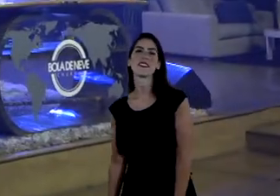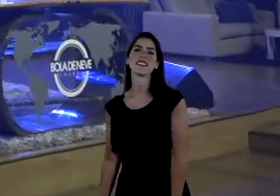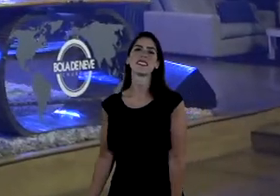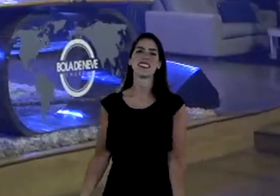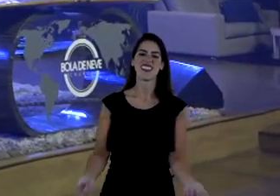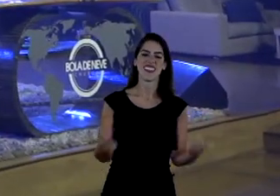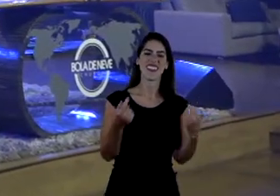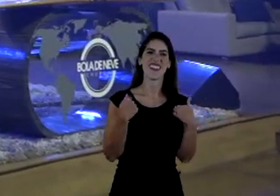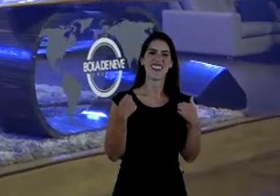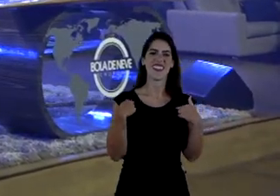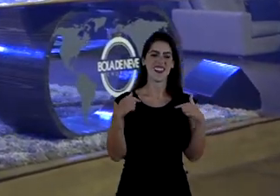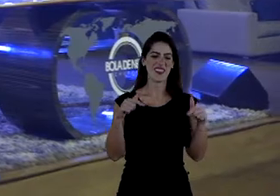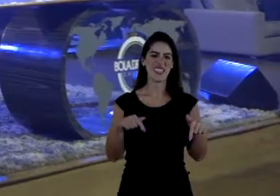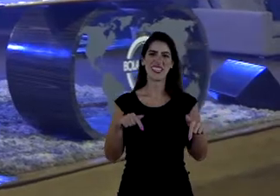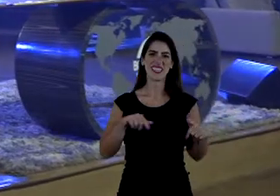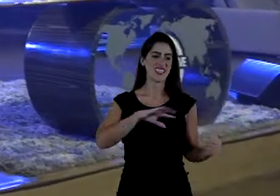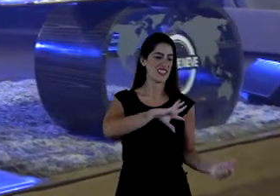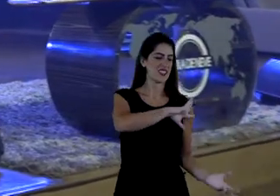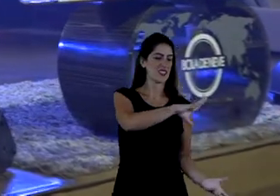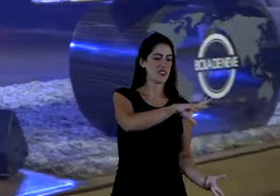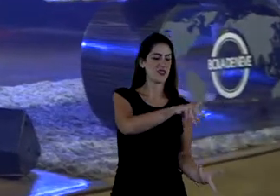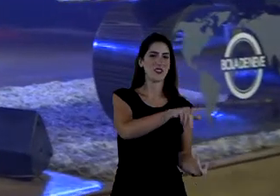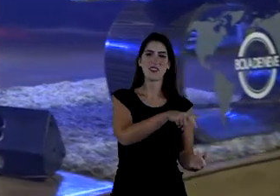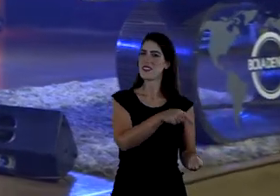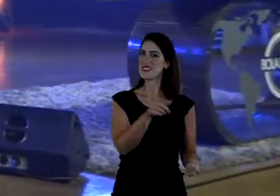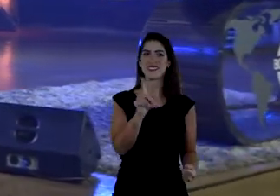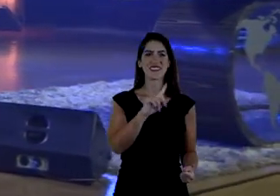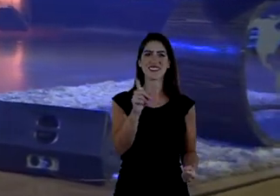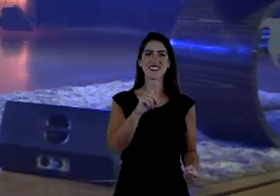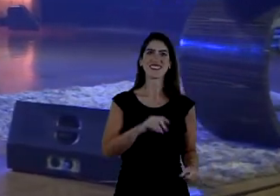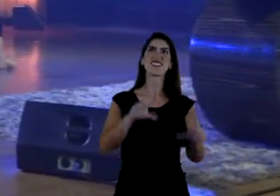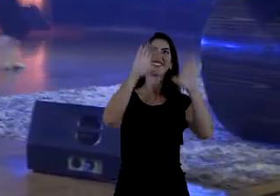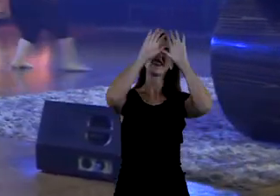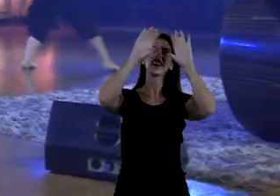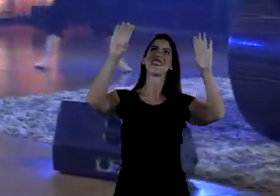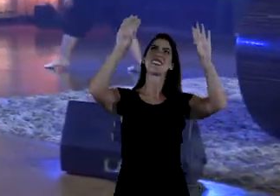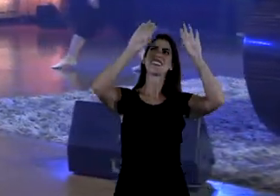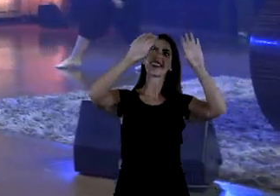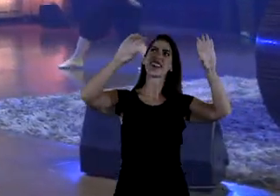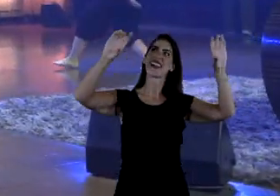oh, oh. Eu não sou daqui, pra casa